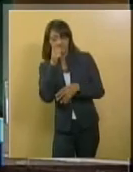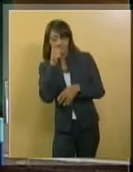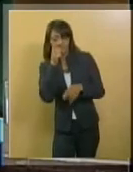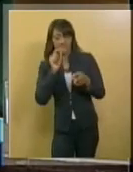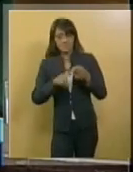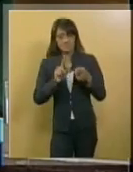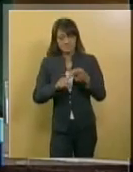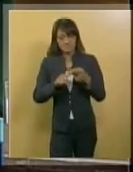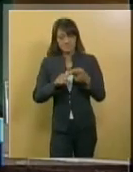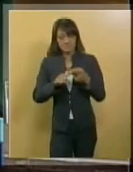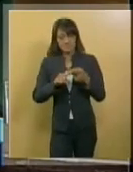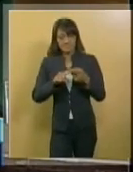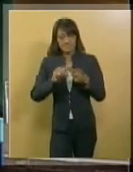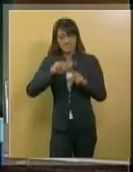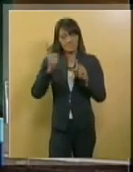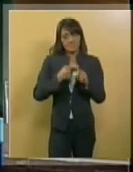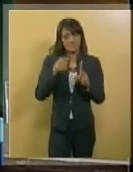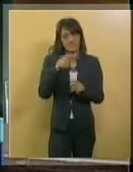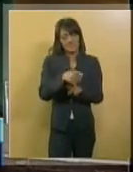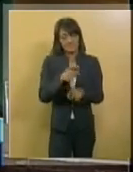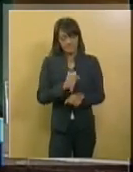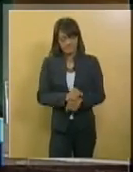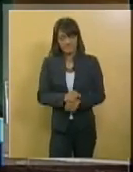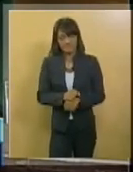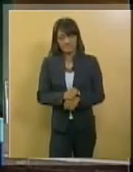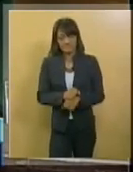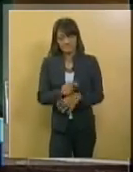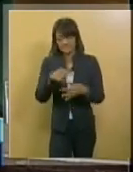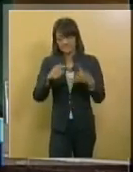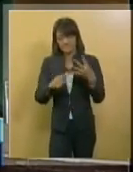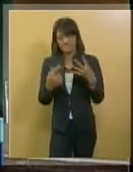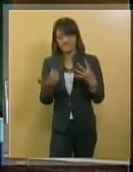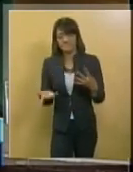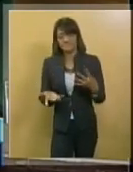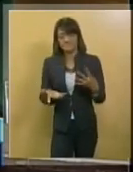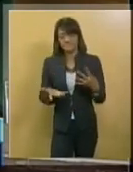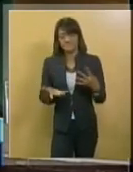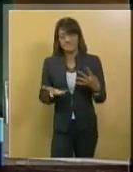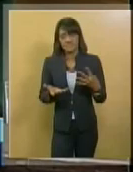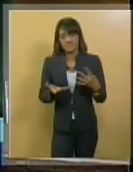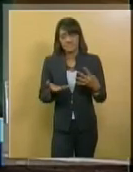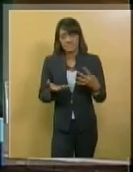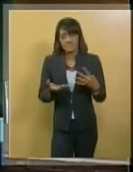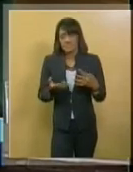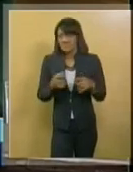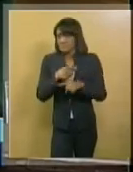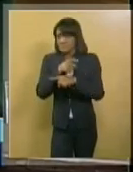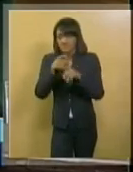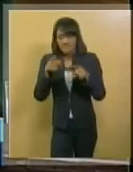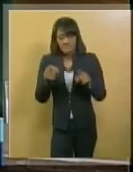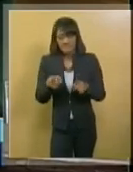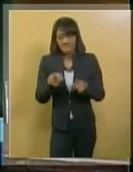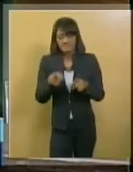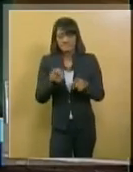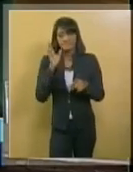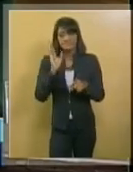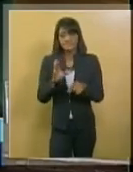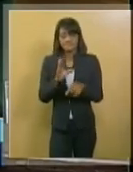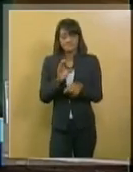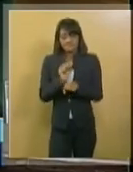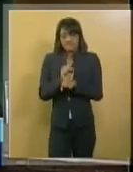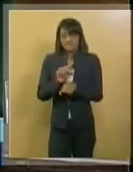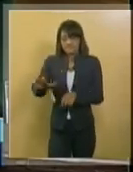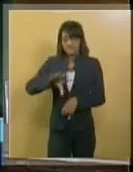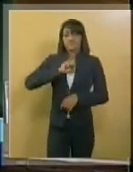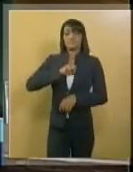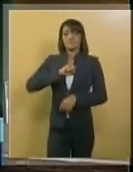cordão umbilical. Não existe outra forma de contrair leishmaniose. Senhores, uma vez com o parasita é